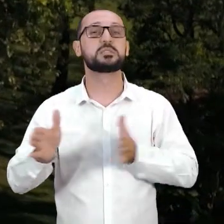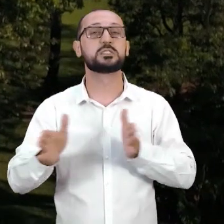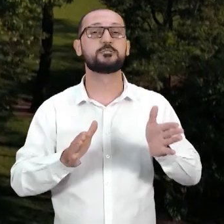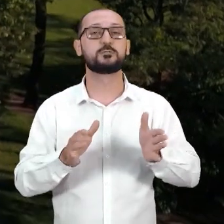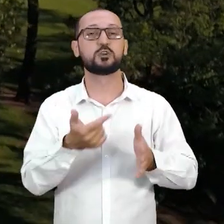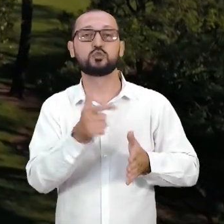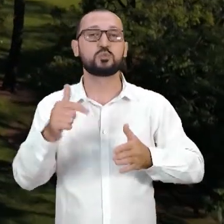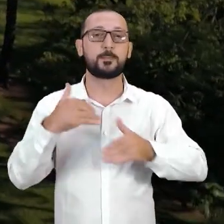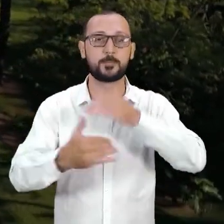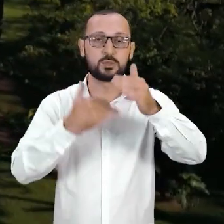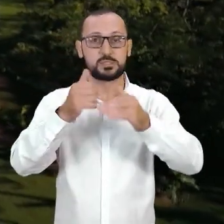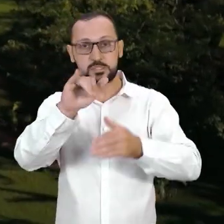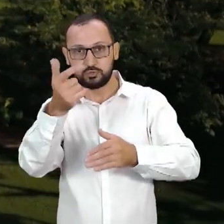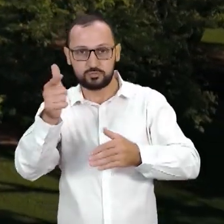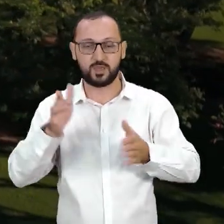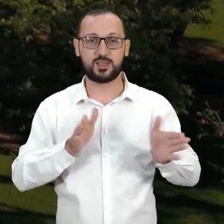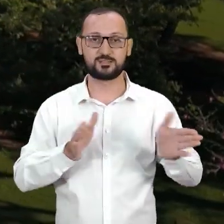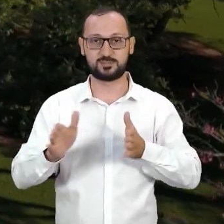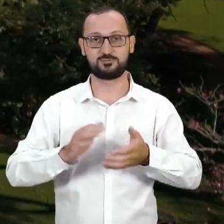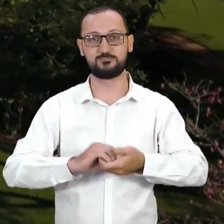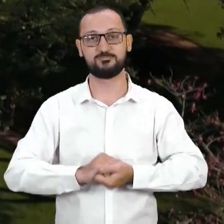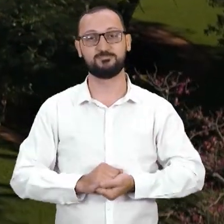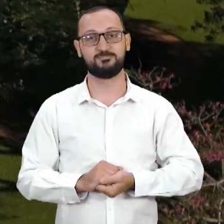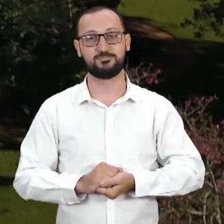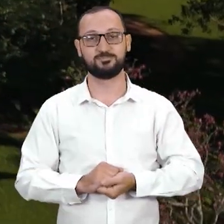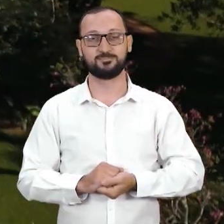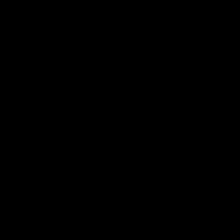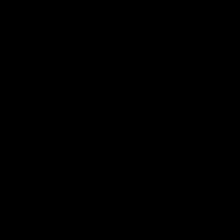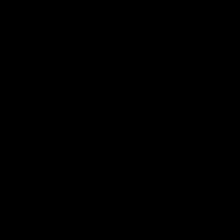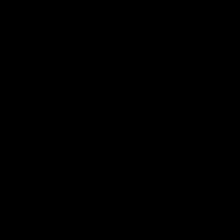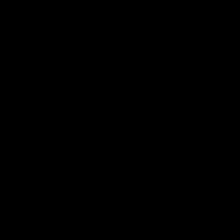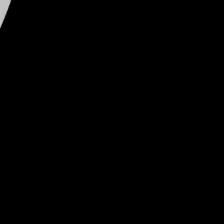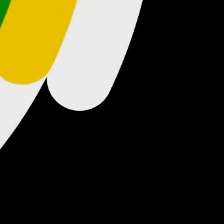mostrando que não tem progresso sem acesso.